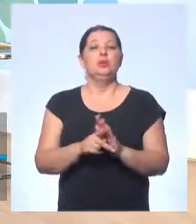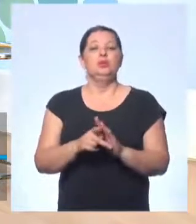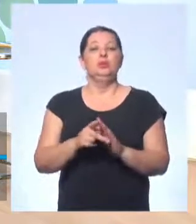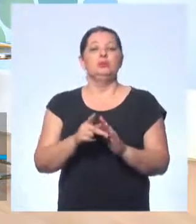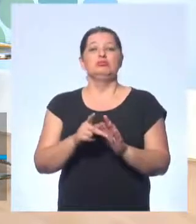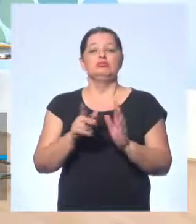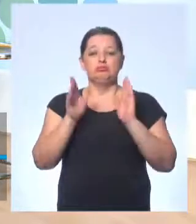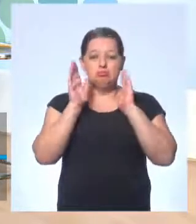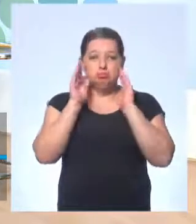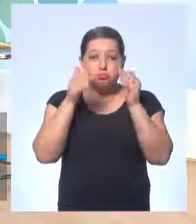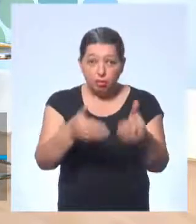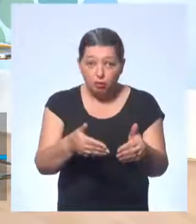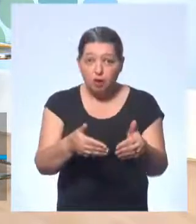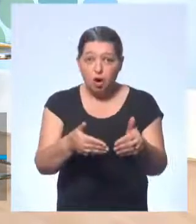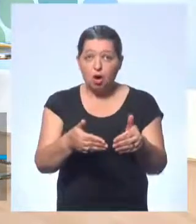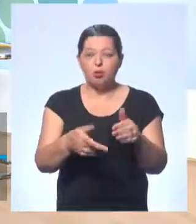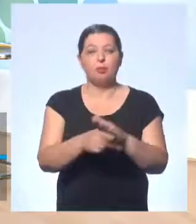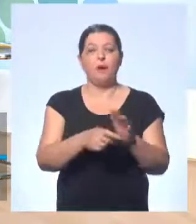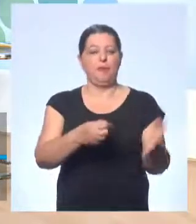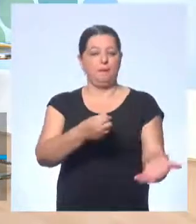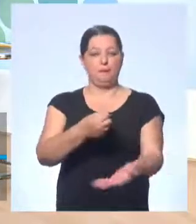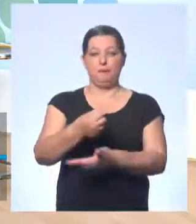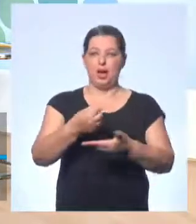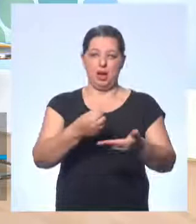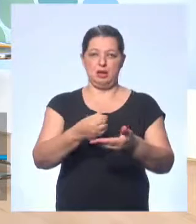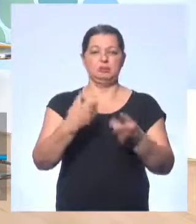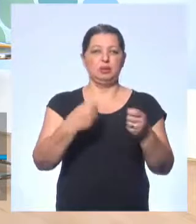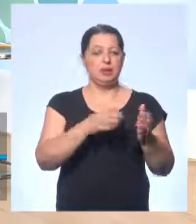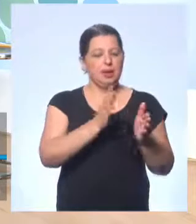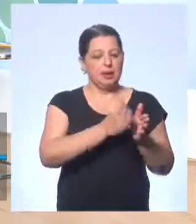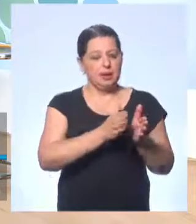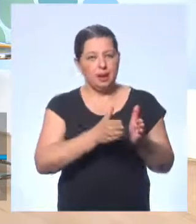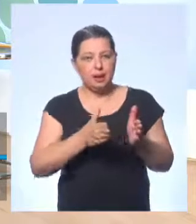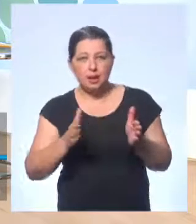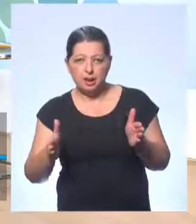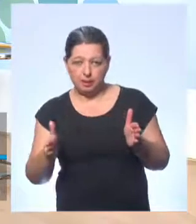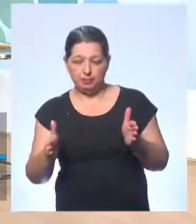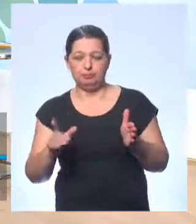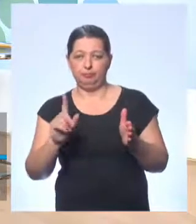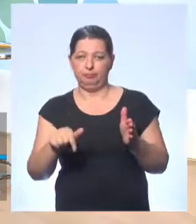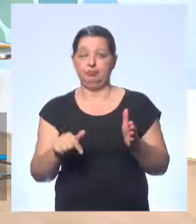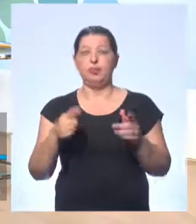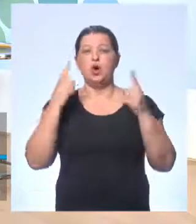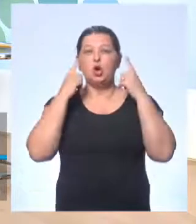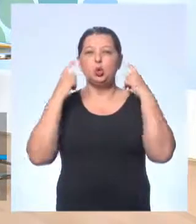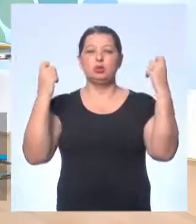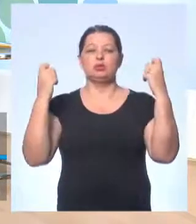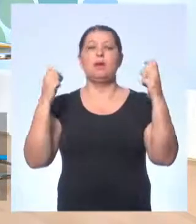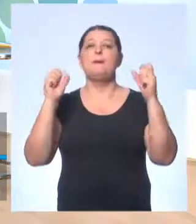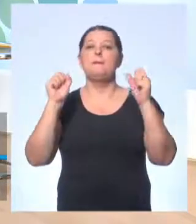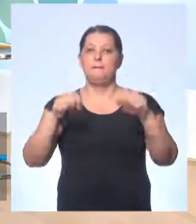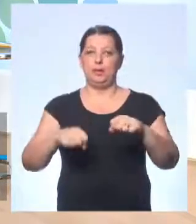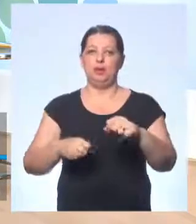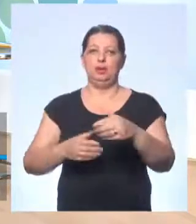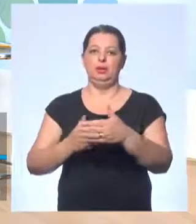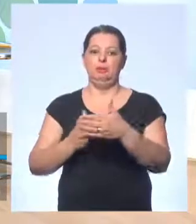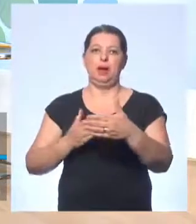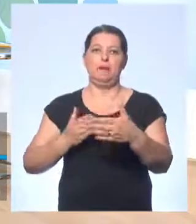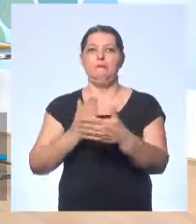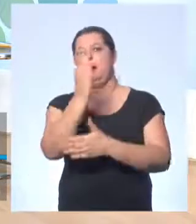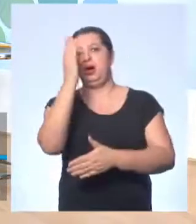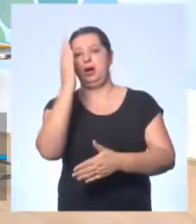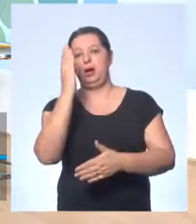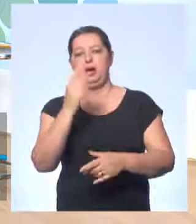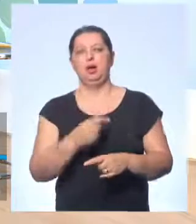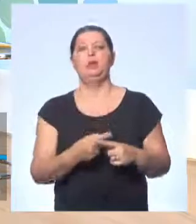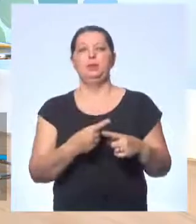De uma base estável, de uma certa ordem. E o som ele pode romper com essa ordem. Ele está na iminência de